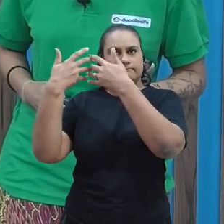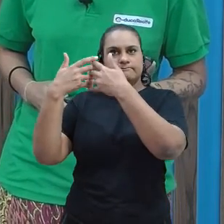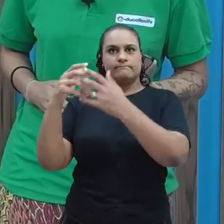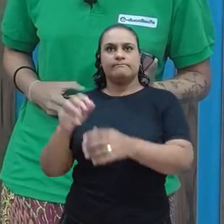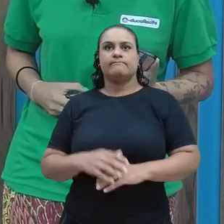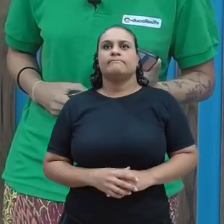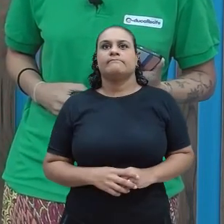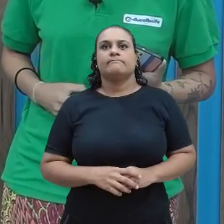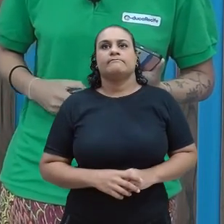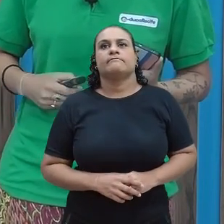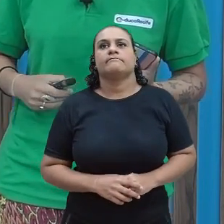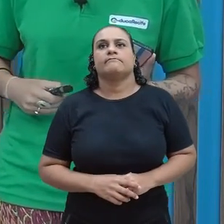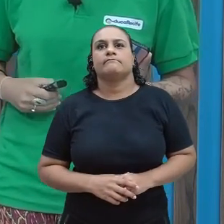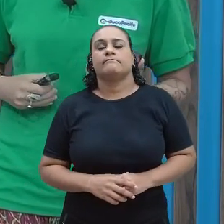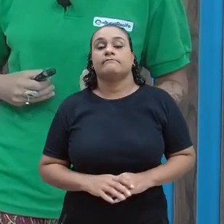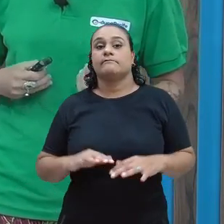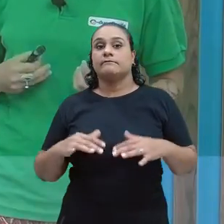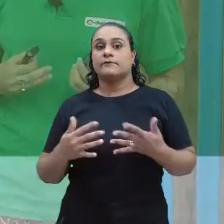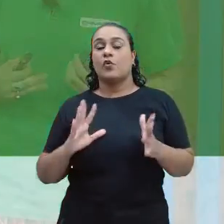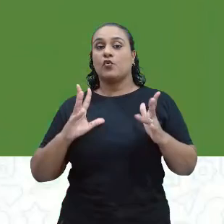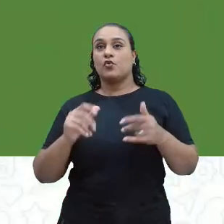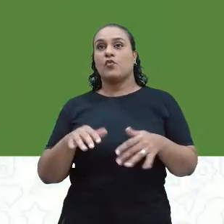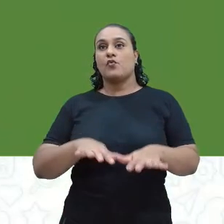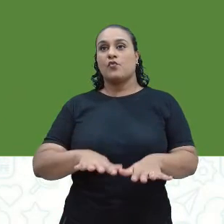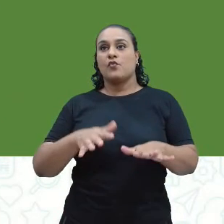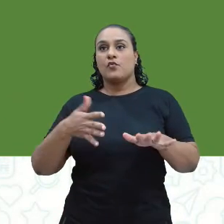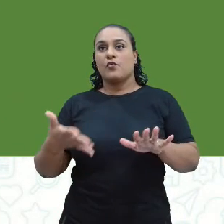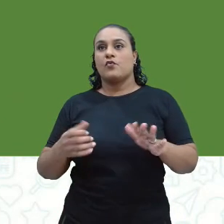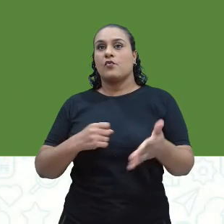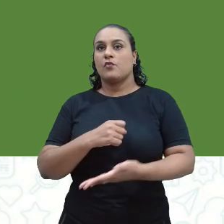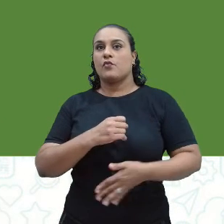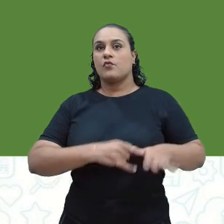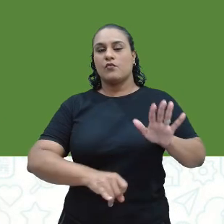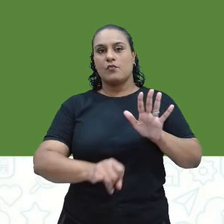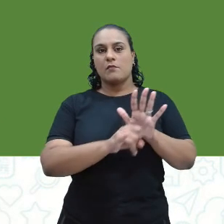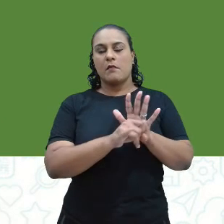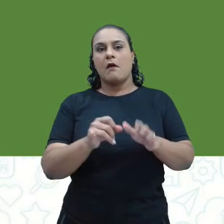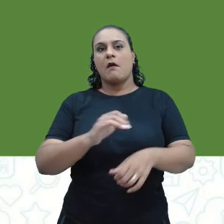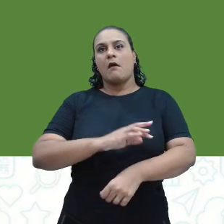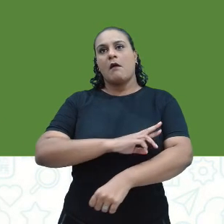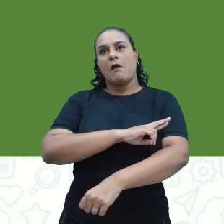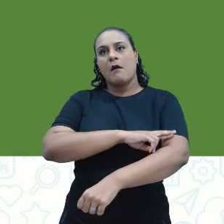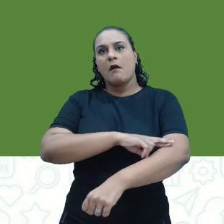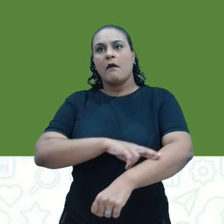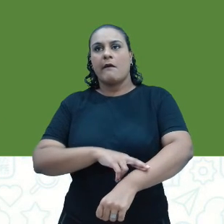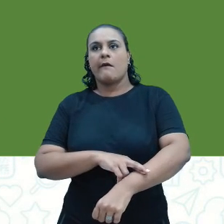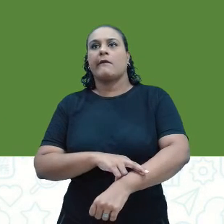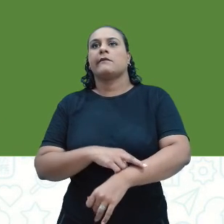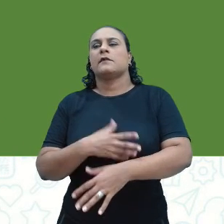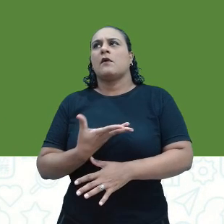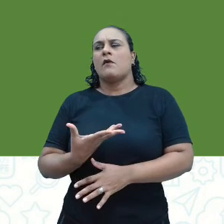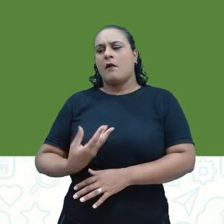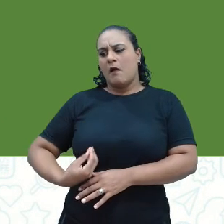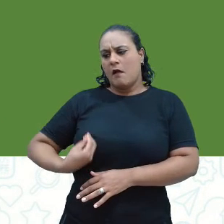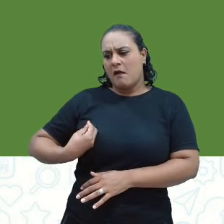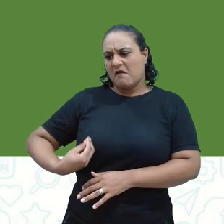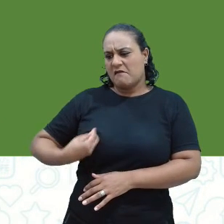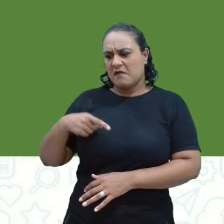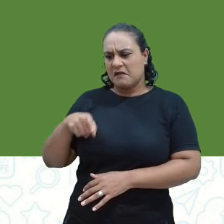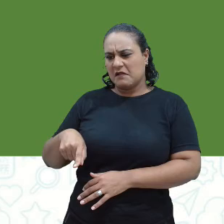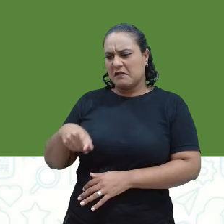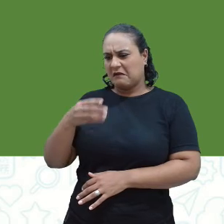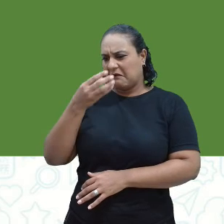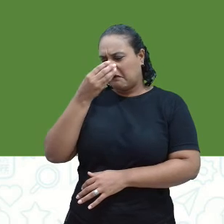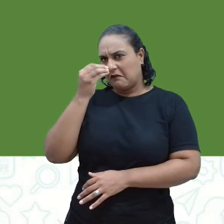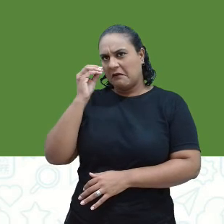isso. Toda a lógica de exclusão baseada na identidade racial que faz com que a vida negra seja